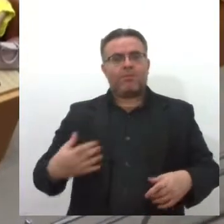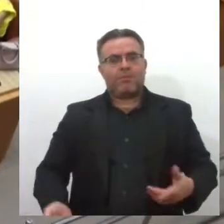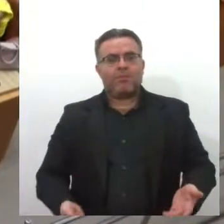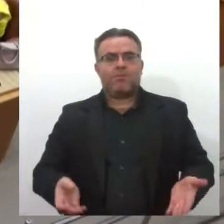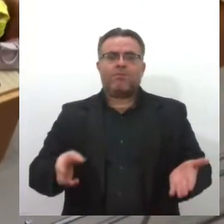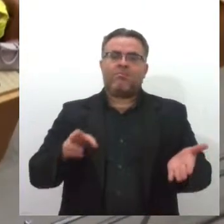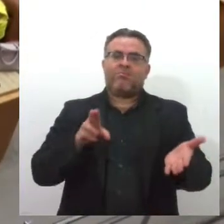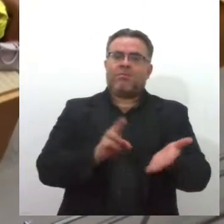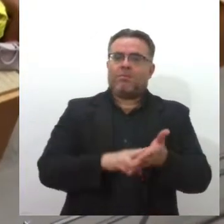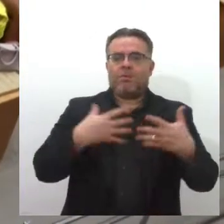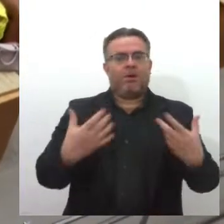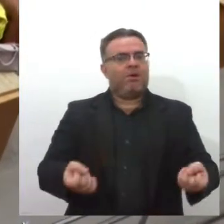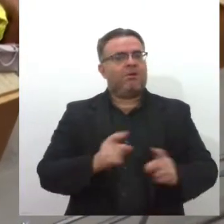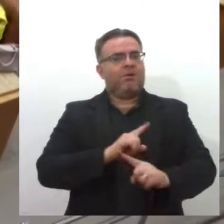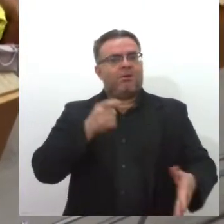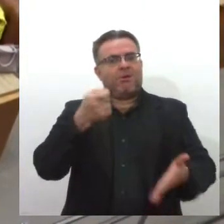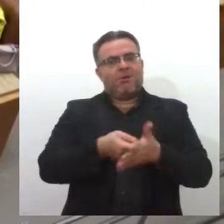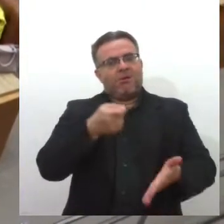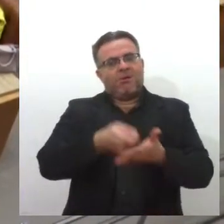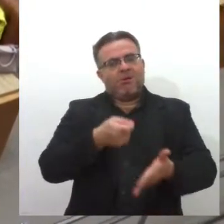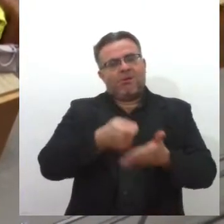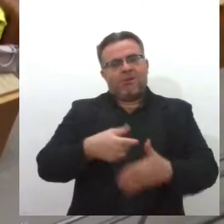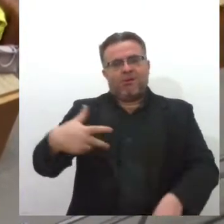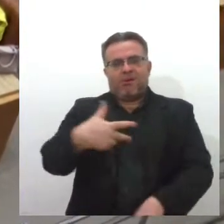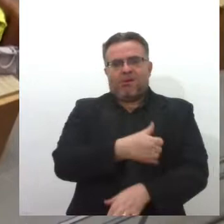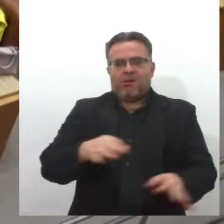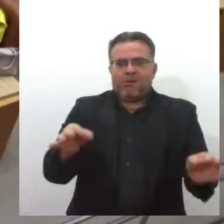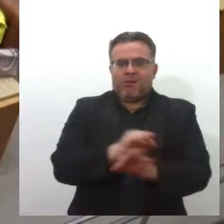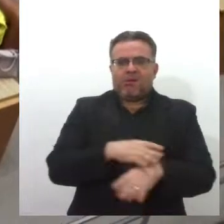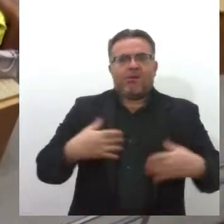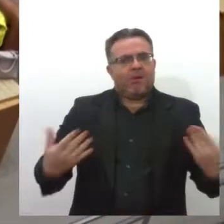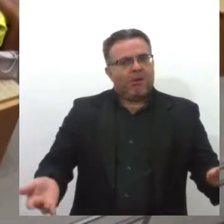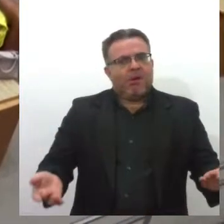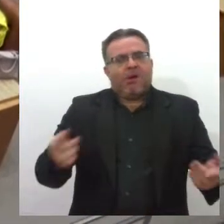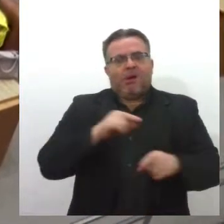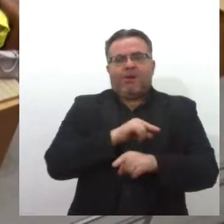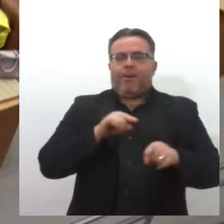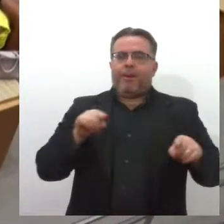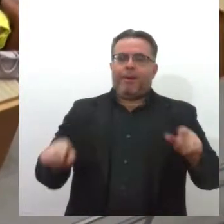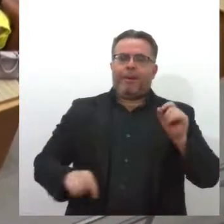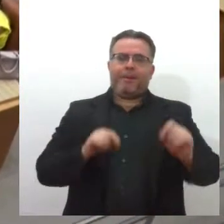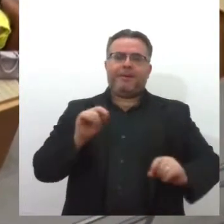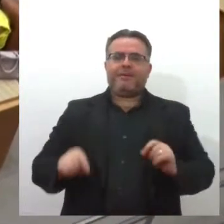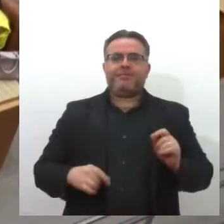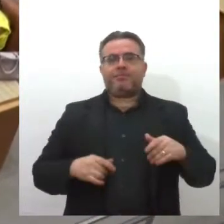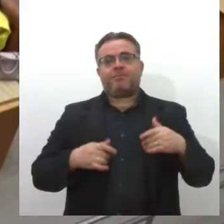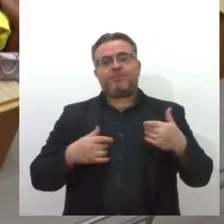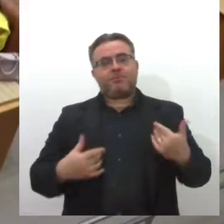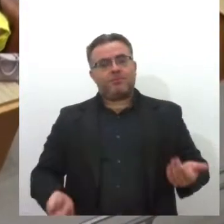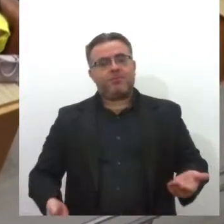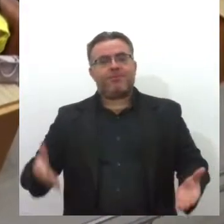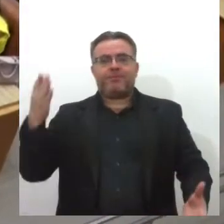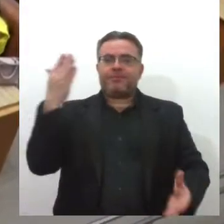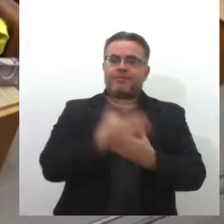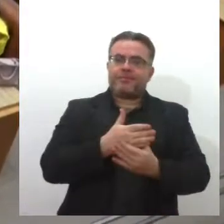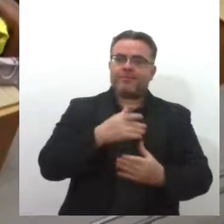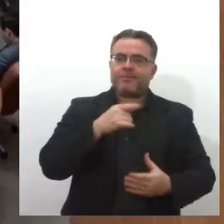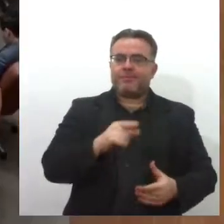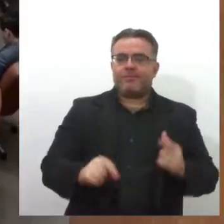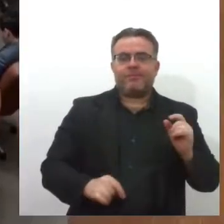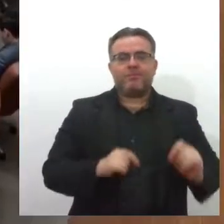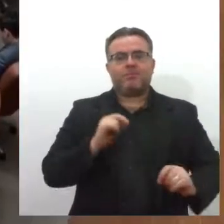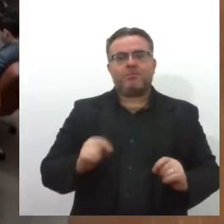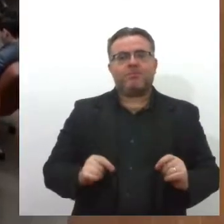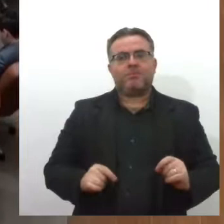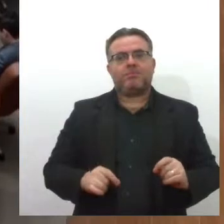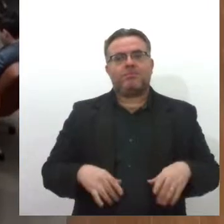não concorda com a obrigatoriedade da vacina. O parlamentar disse que, inclusive, entrou com uma ação popular contra a medida